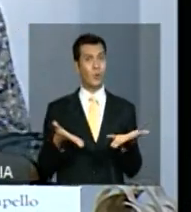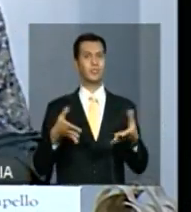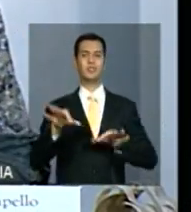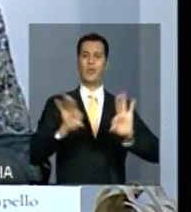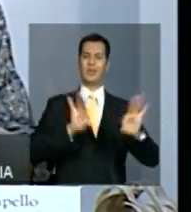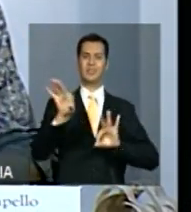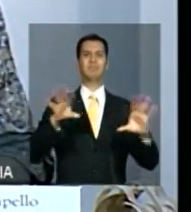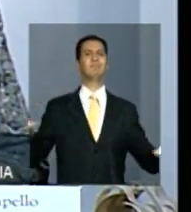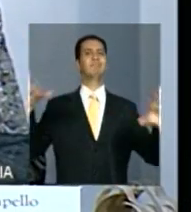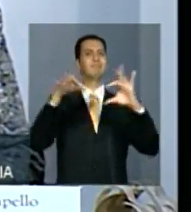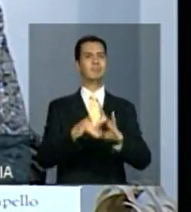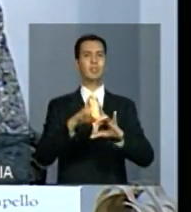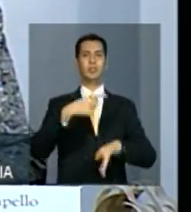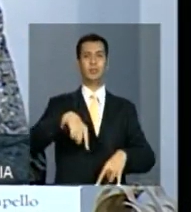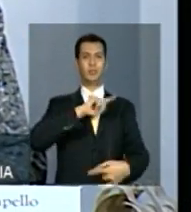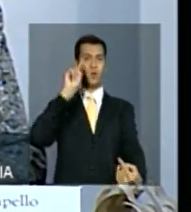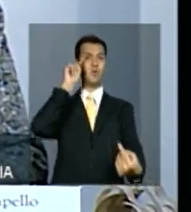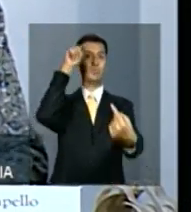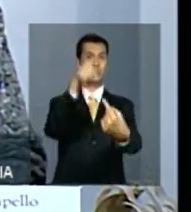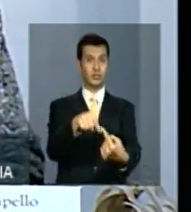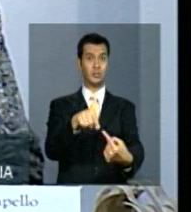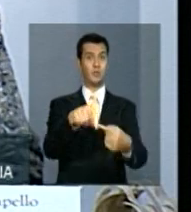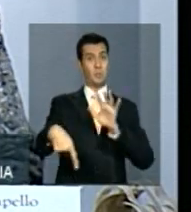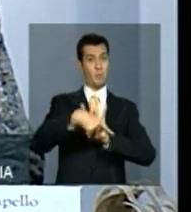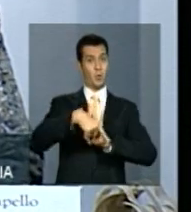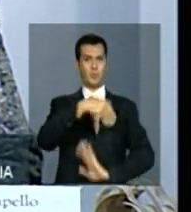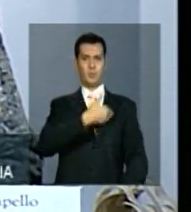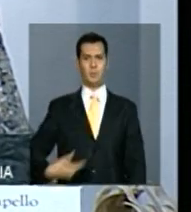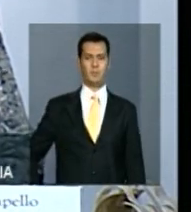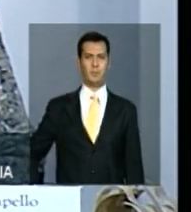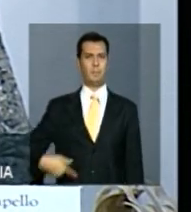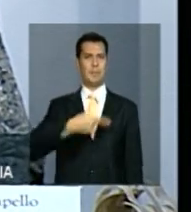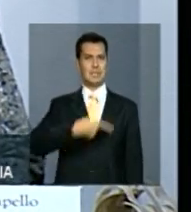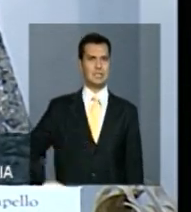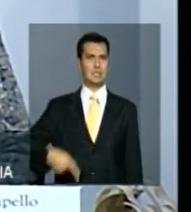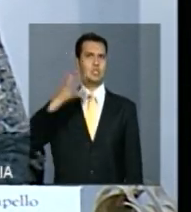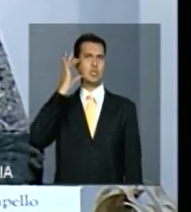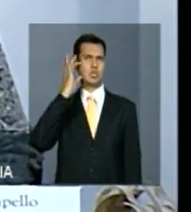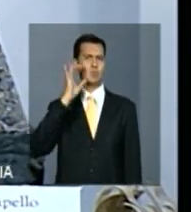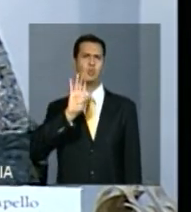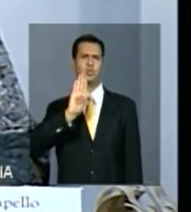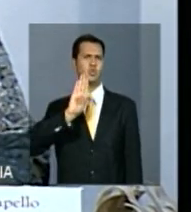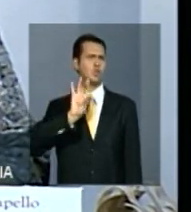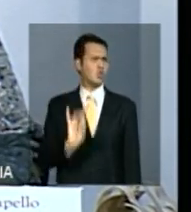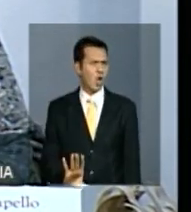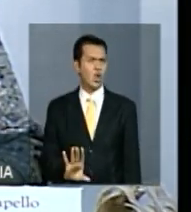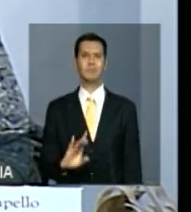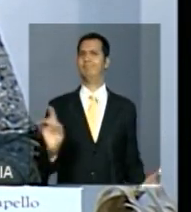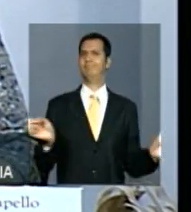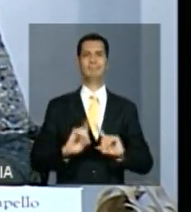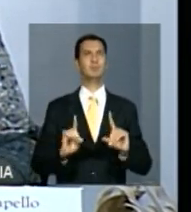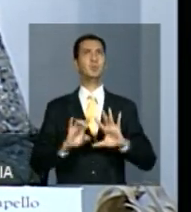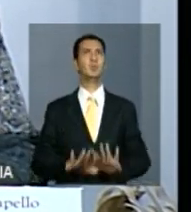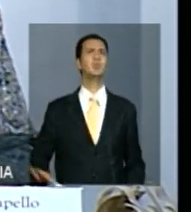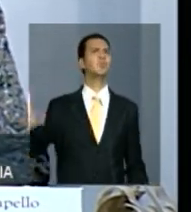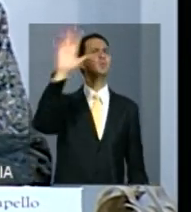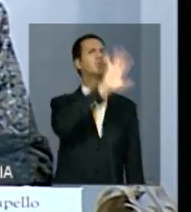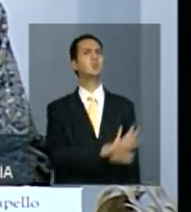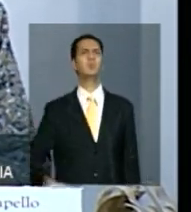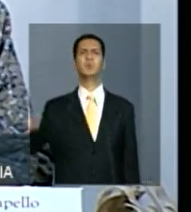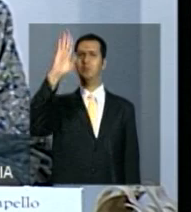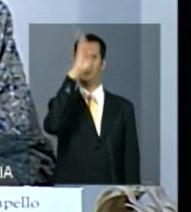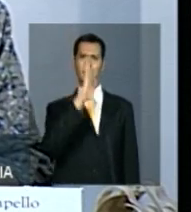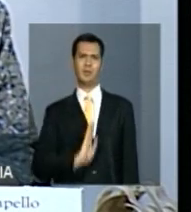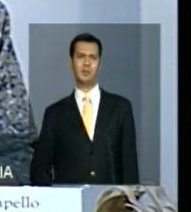isso como uma meta que não é uma meta só do Governo da presidenta Dilma Mas é uma meta de todos os estados todos os municípios